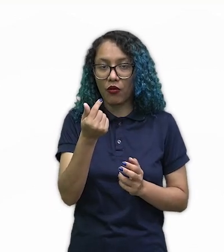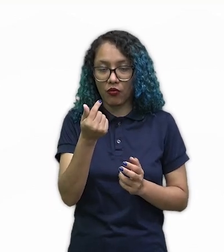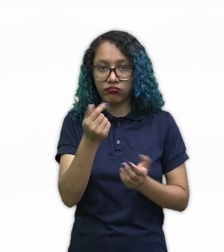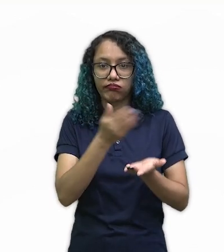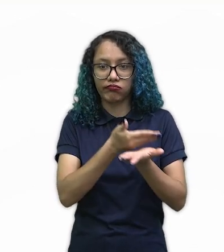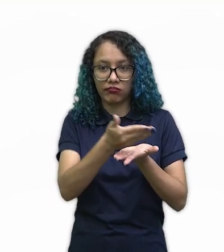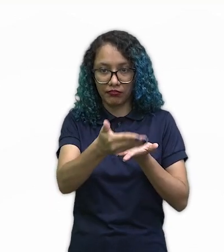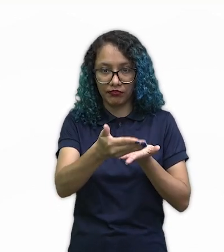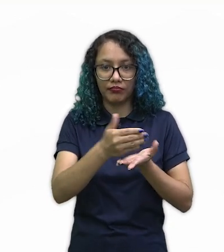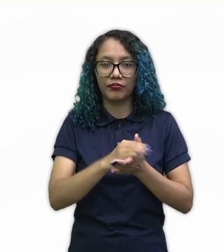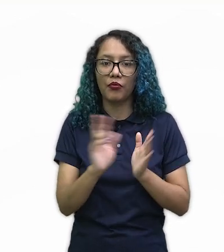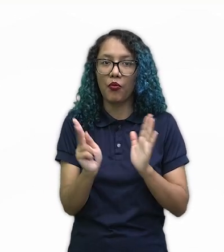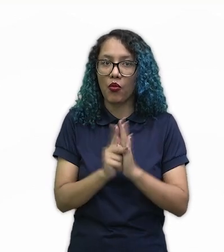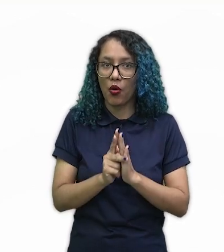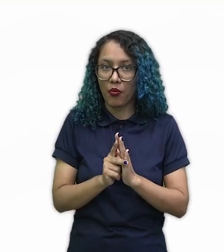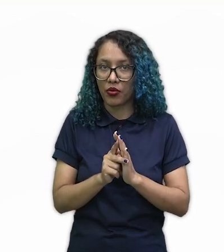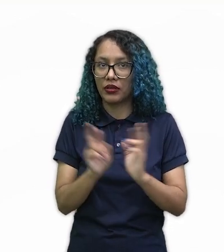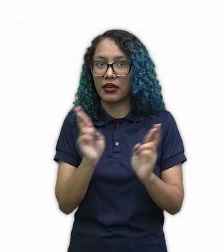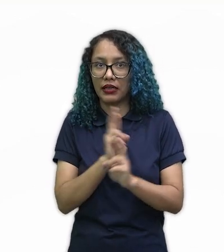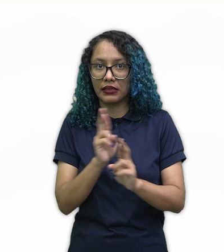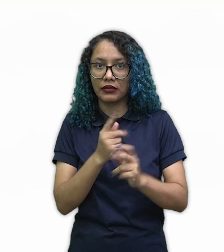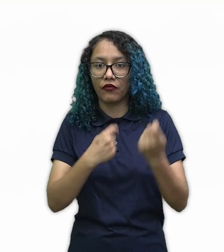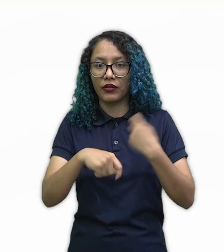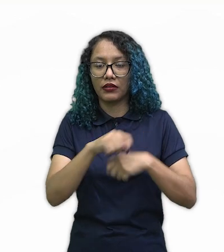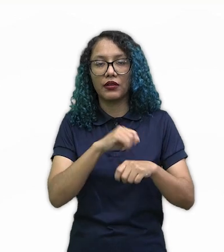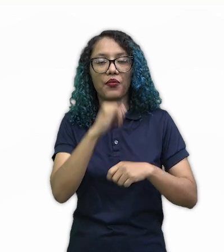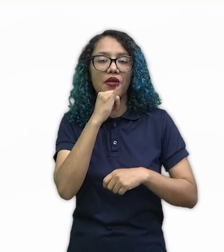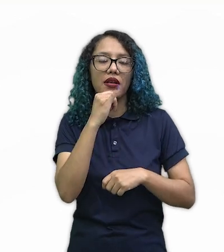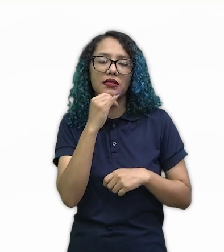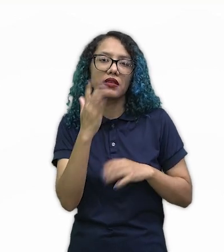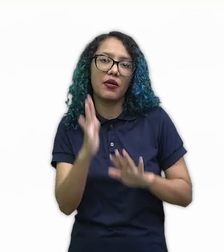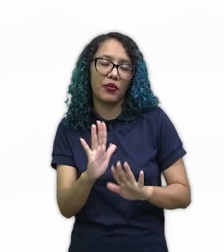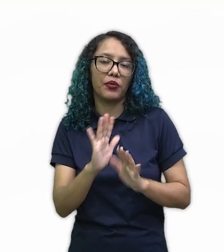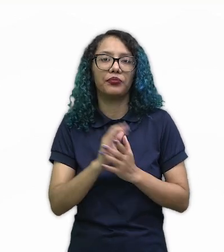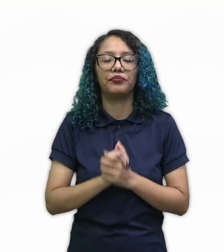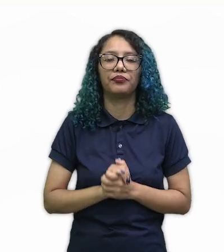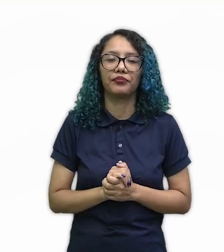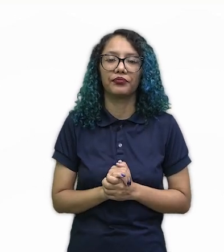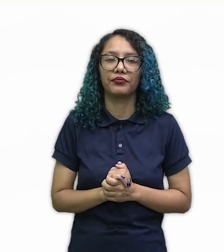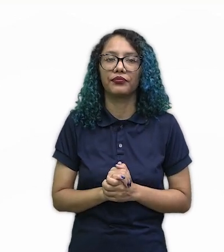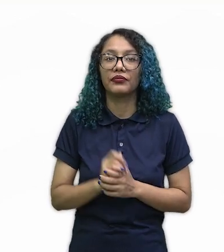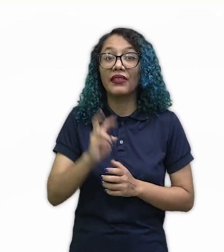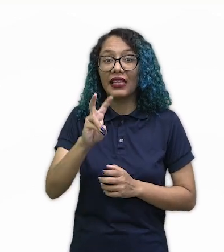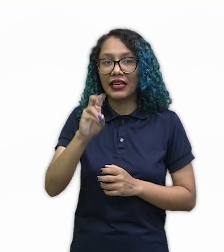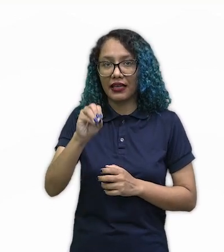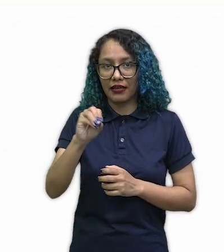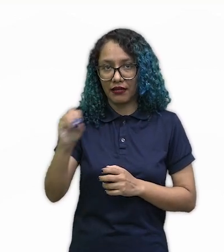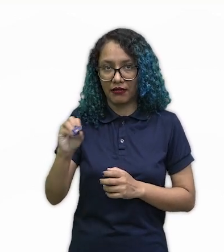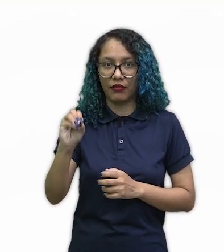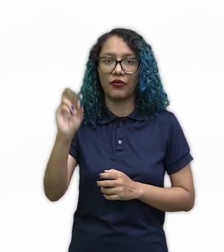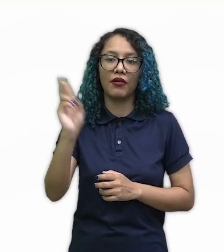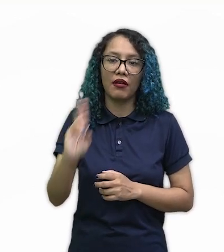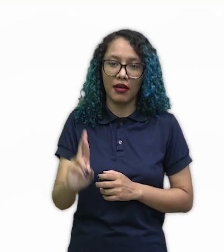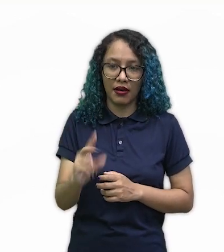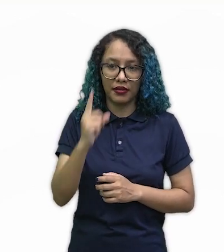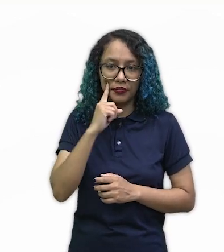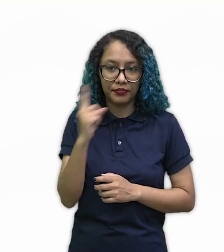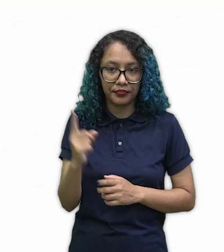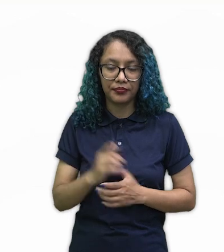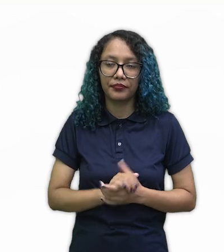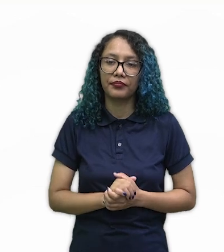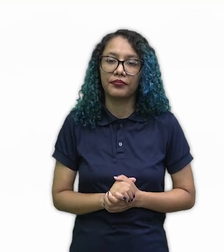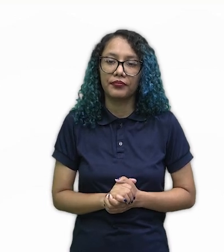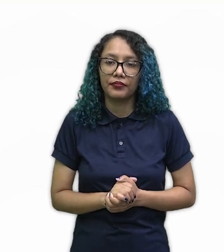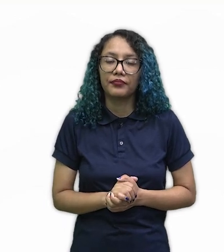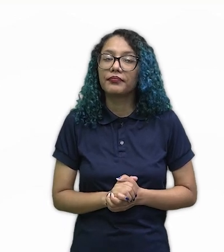que de repente, tá, você tenha um valor equivalente a R$500 e esse